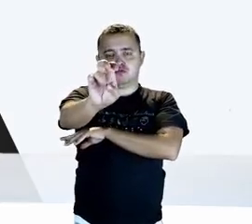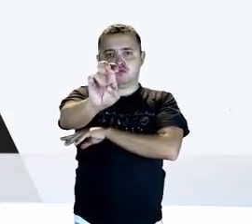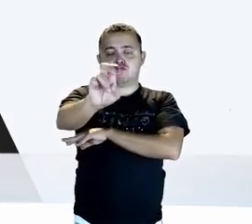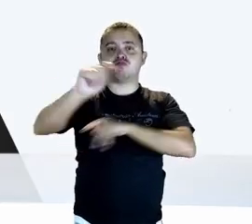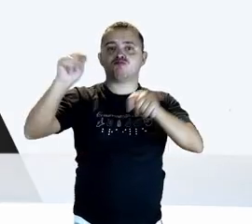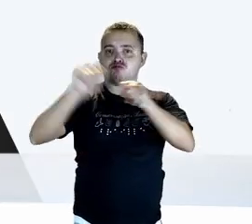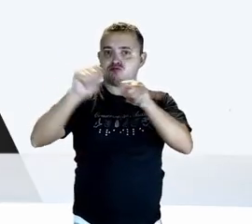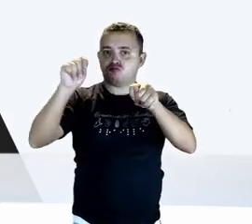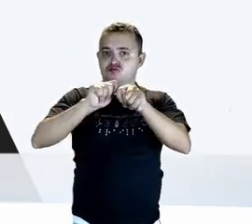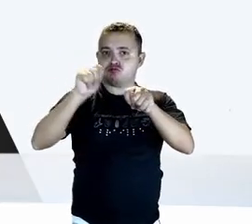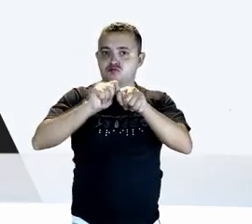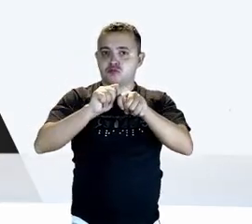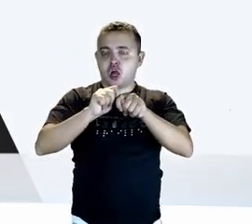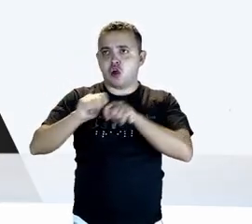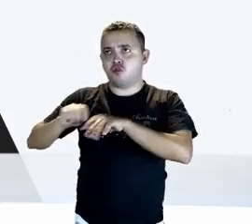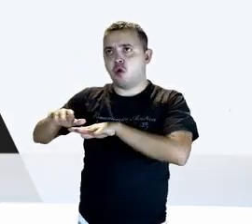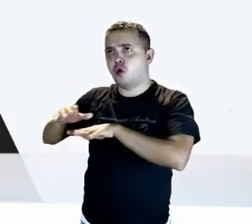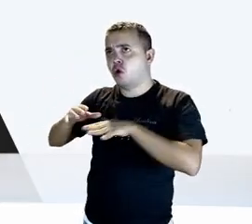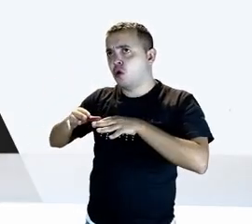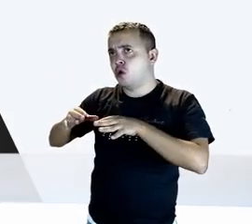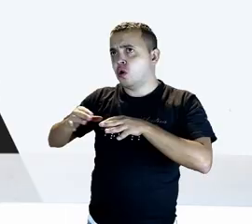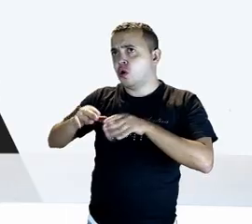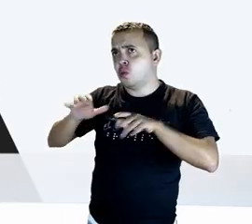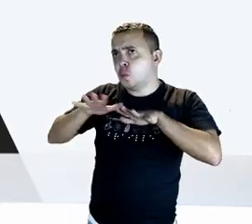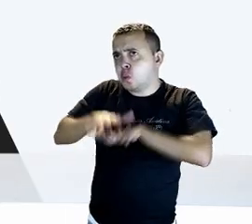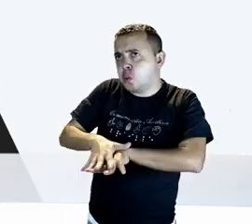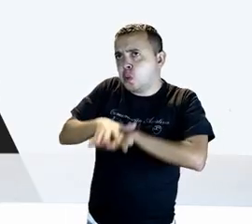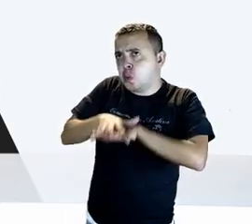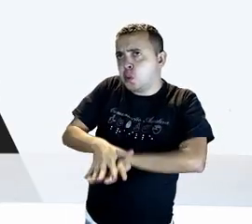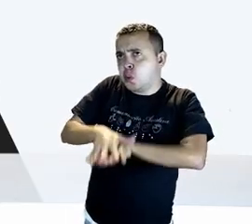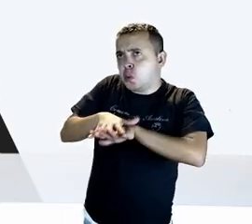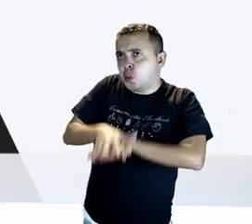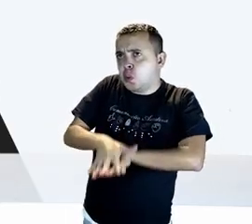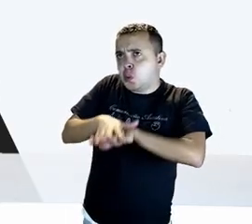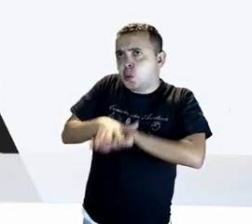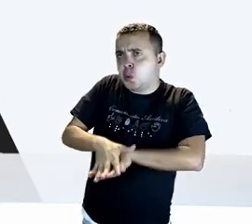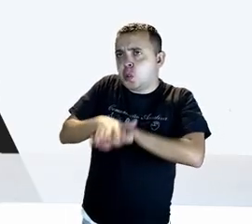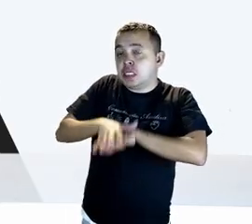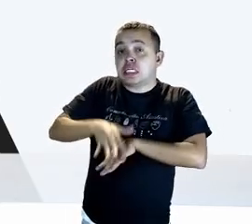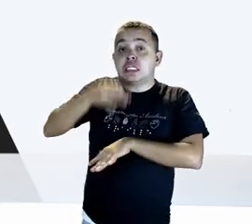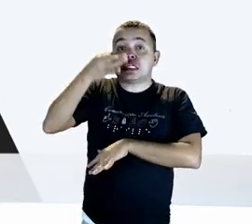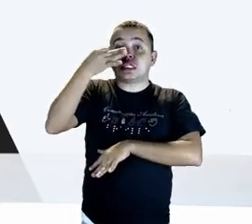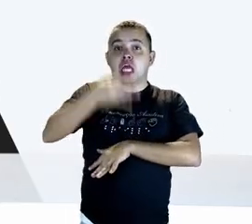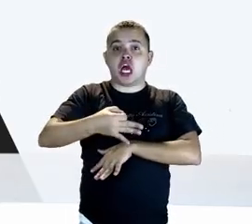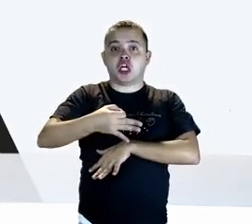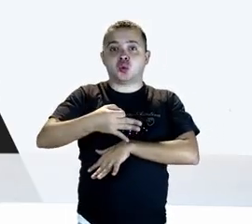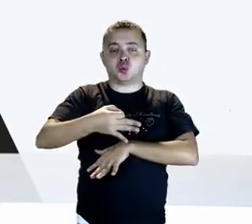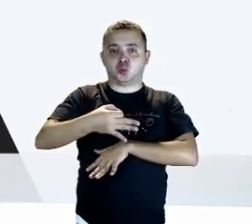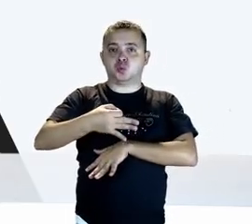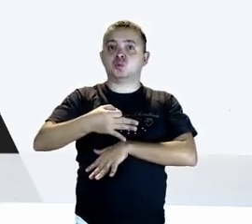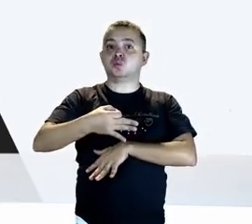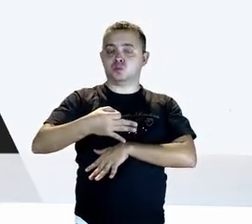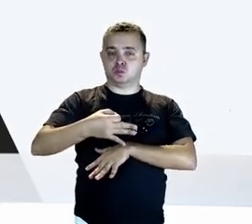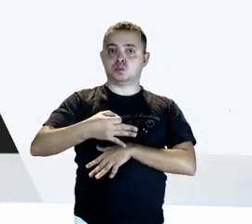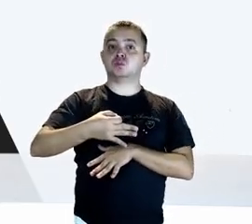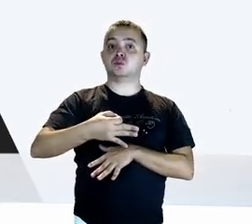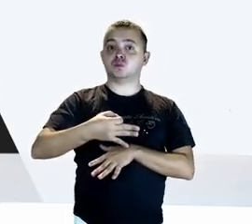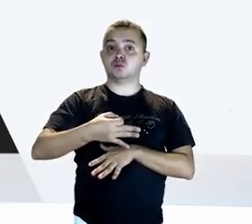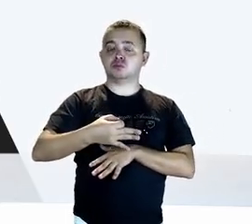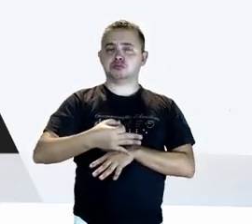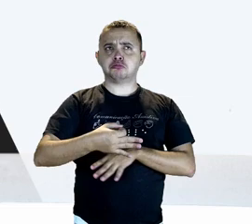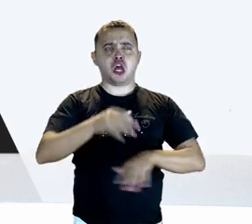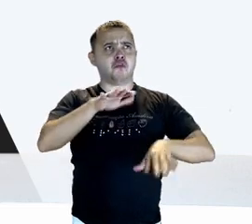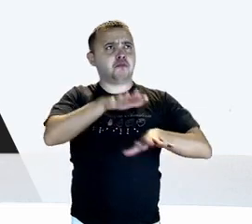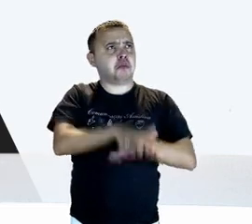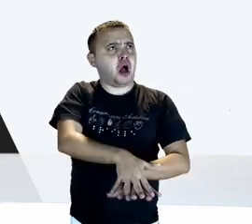executa, fazer as compressões de forma uniforme e com ritmo. Perfeito? Durante